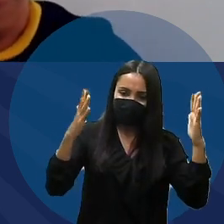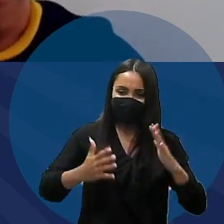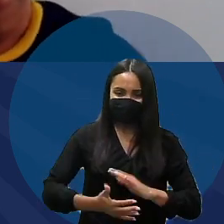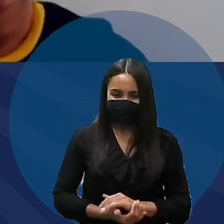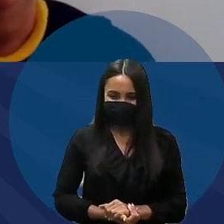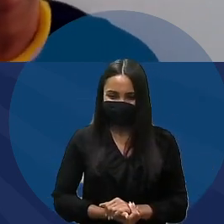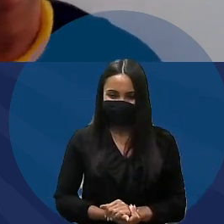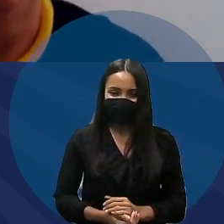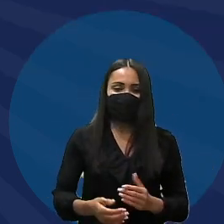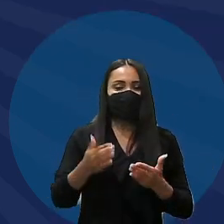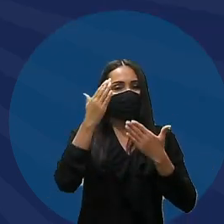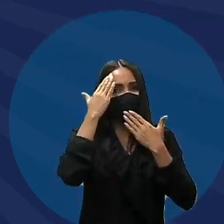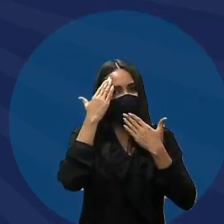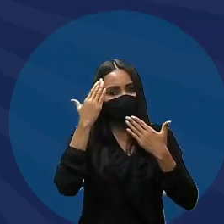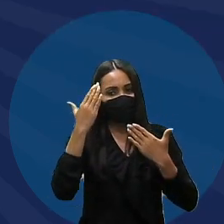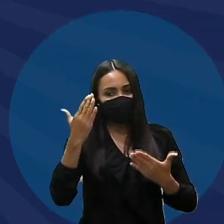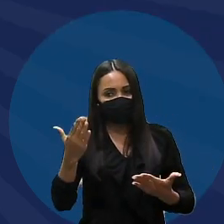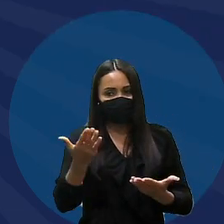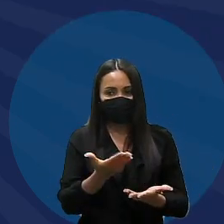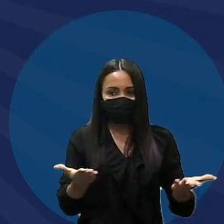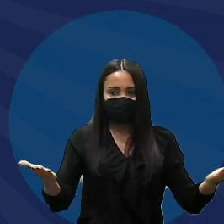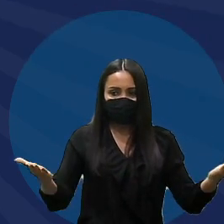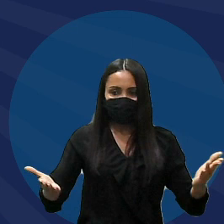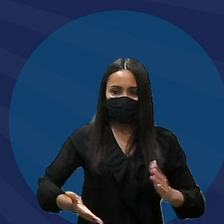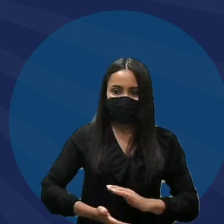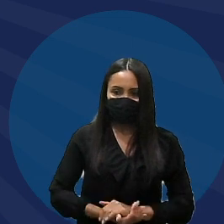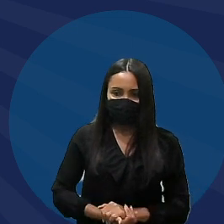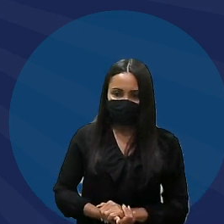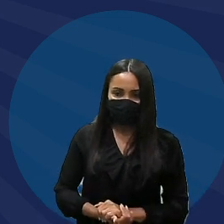Obrigado, nossa escola agradece.